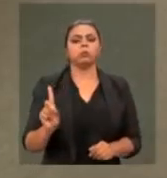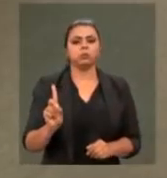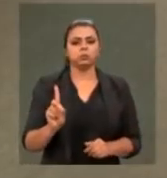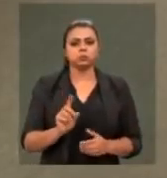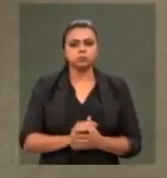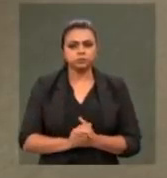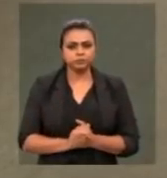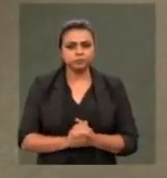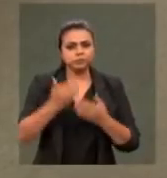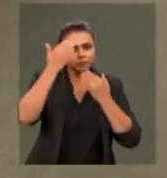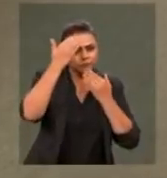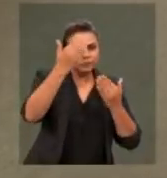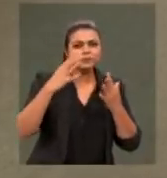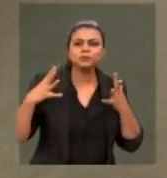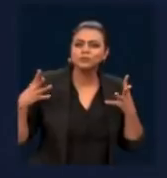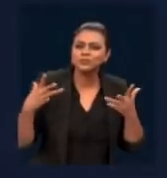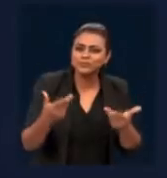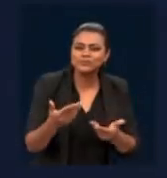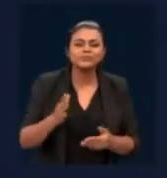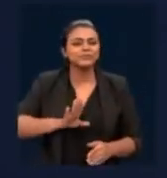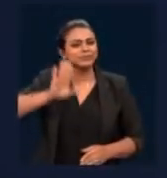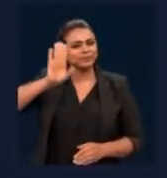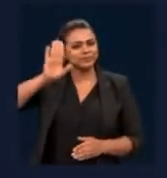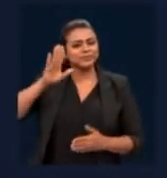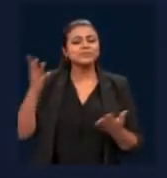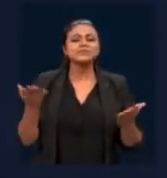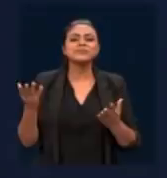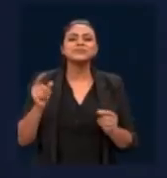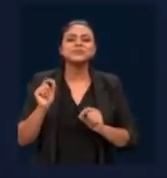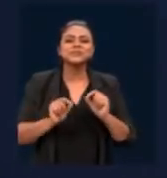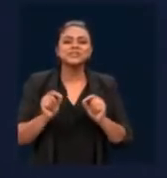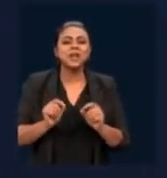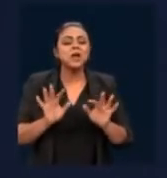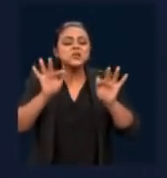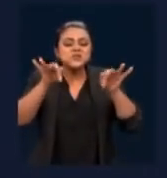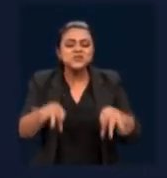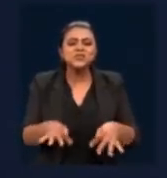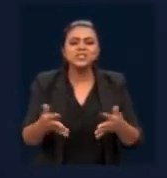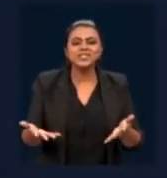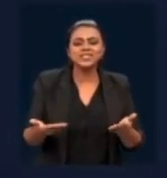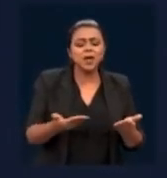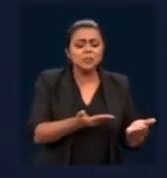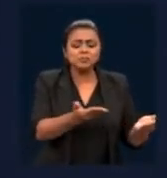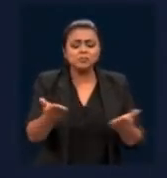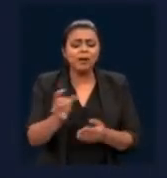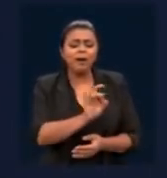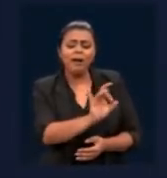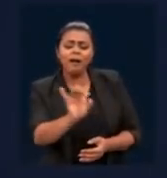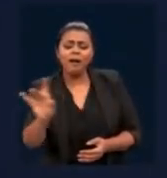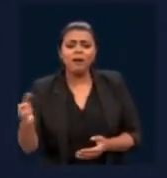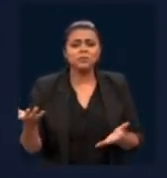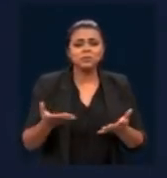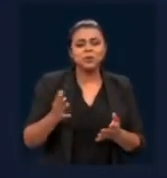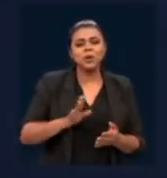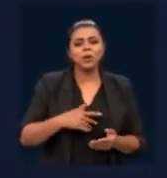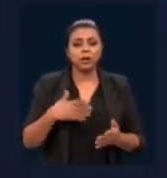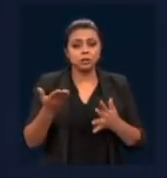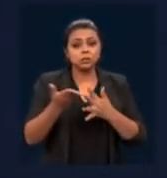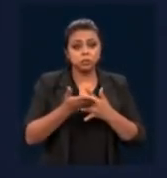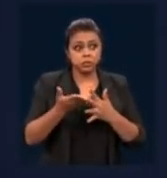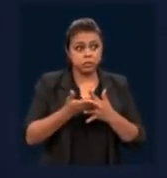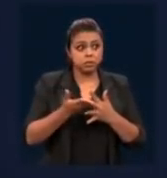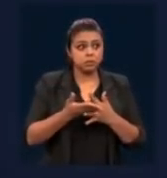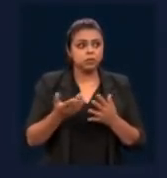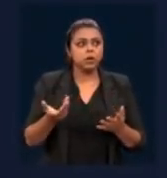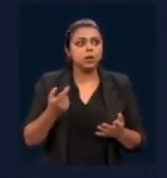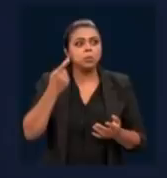obrigado a todos os candidatos e chegou a hora das considerações finais para cada um dos senhores aqui no intervalo a gente chegou a